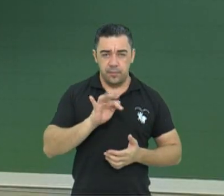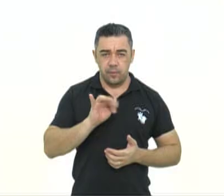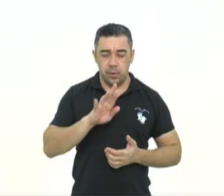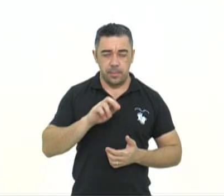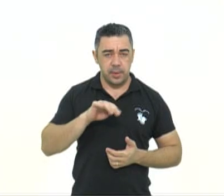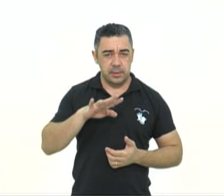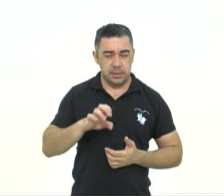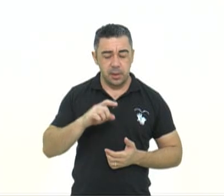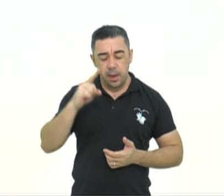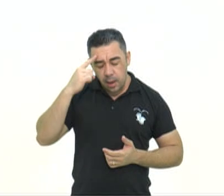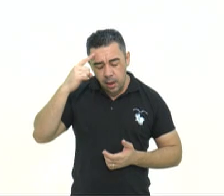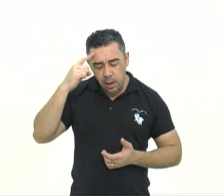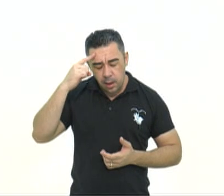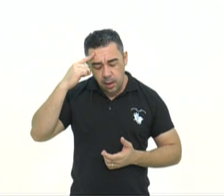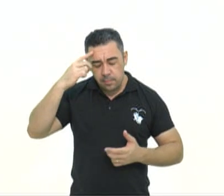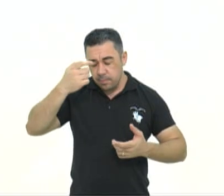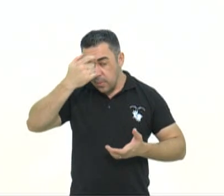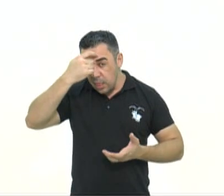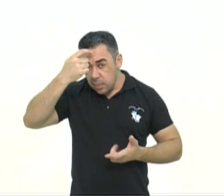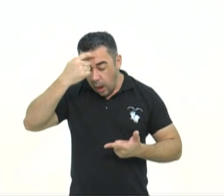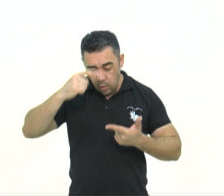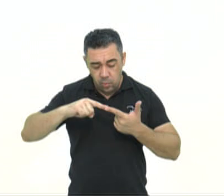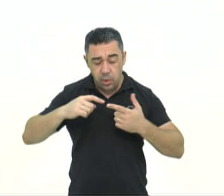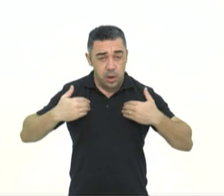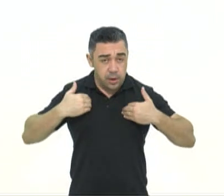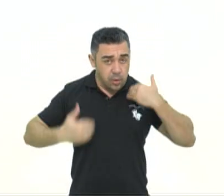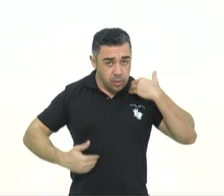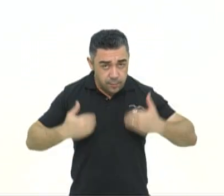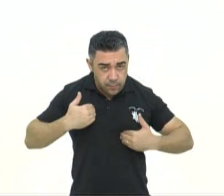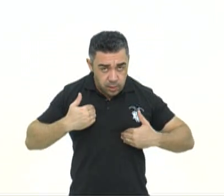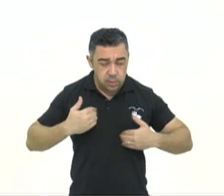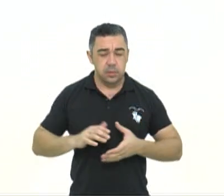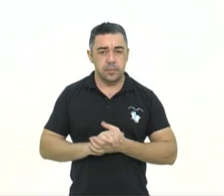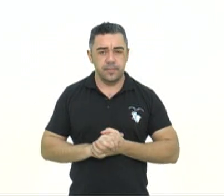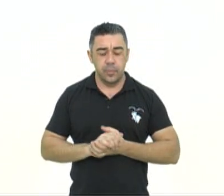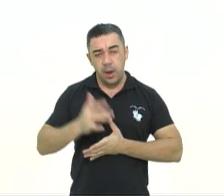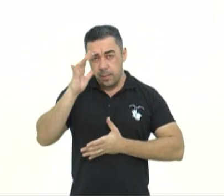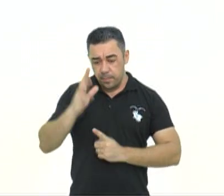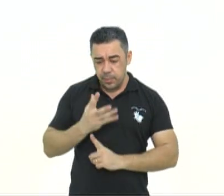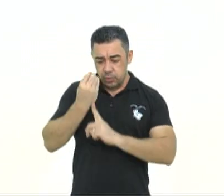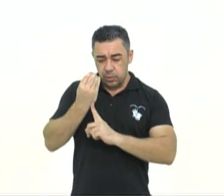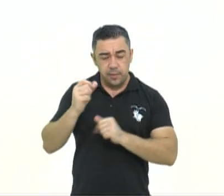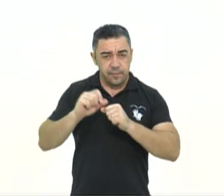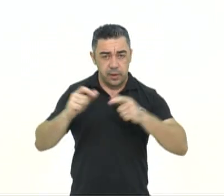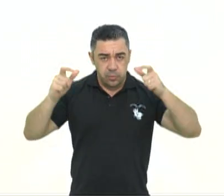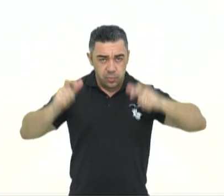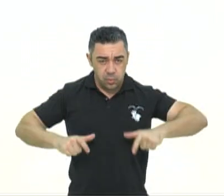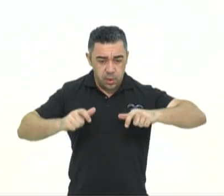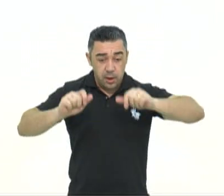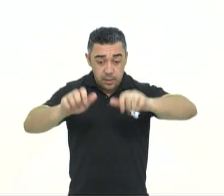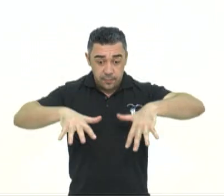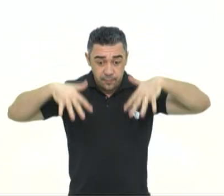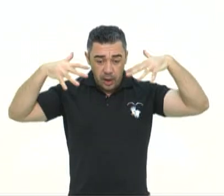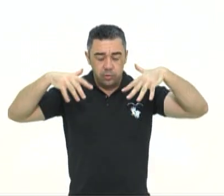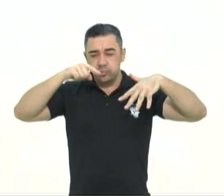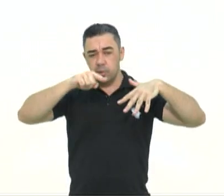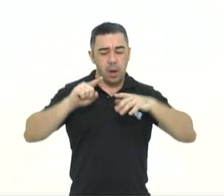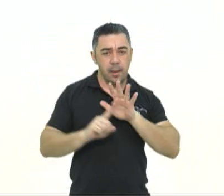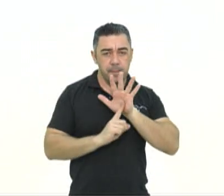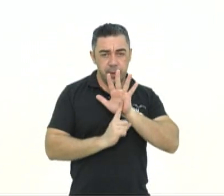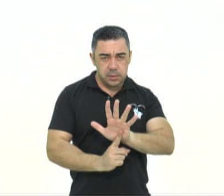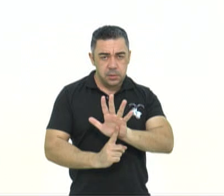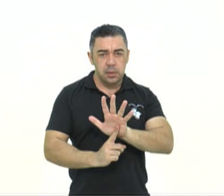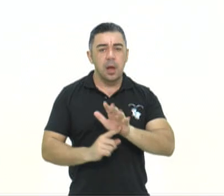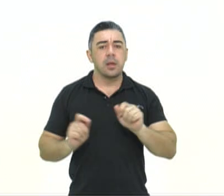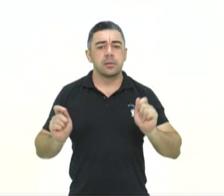construção mental e física. O artista executa num tempo específico, no espaço, na frente de uma audiência, então acontece